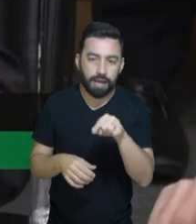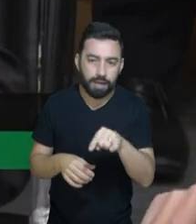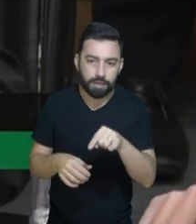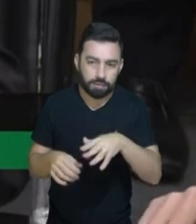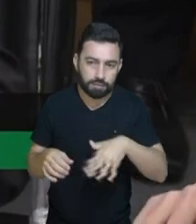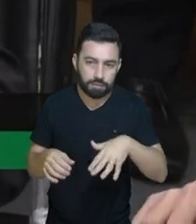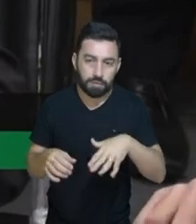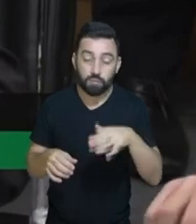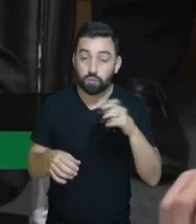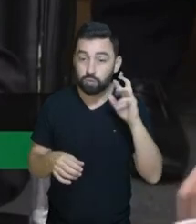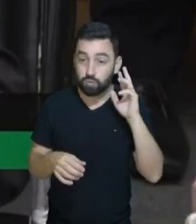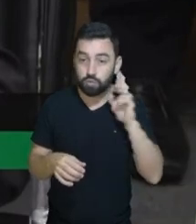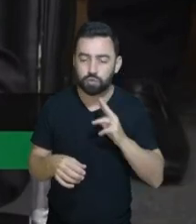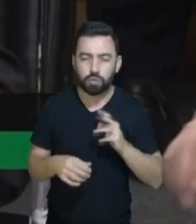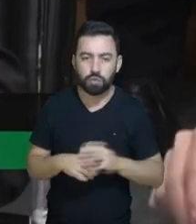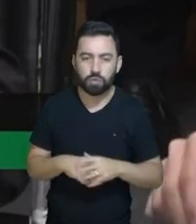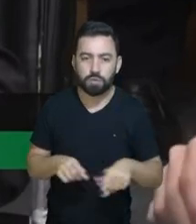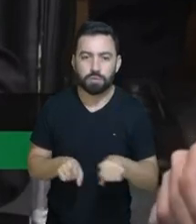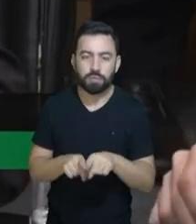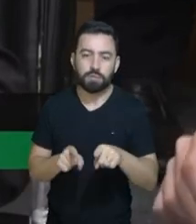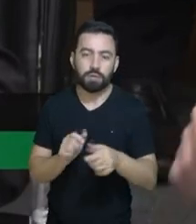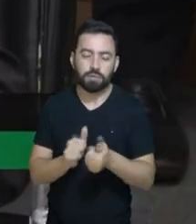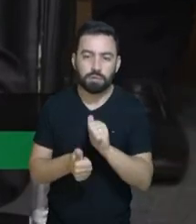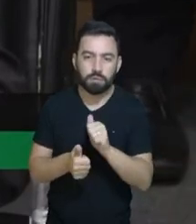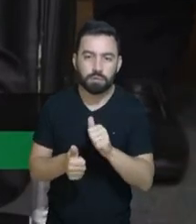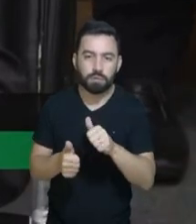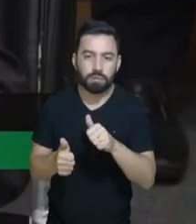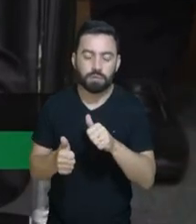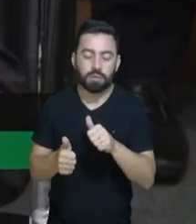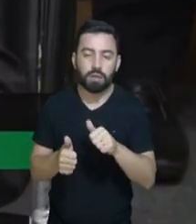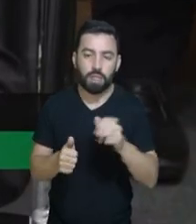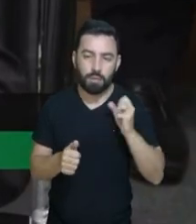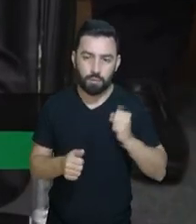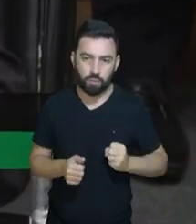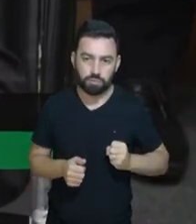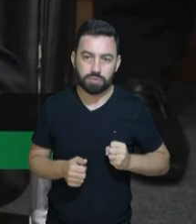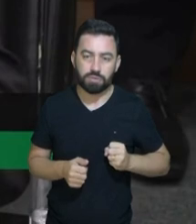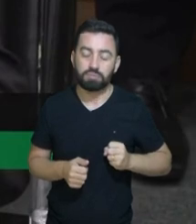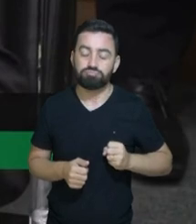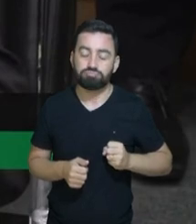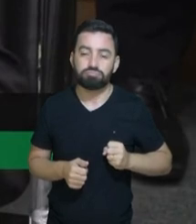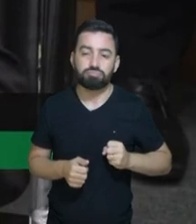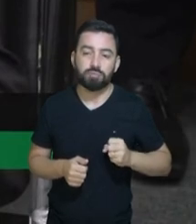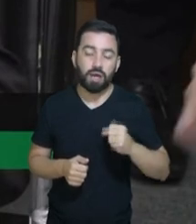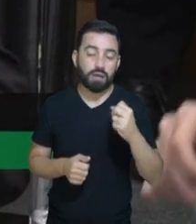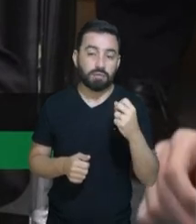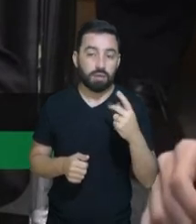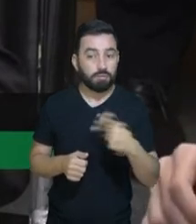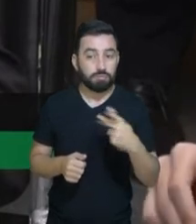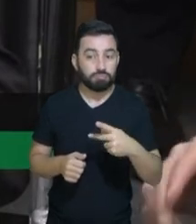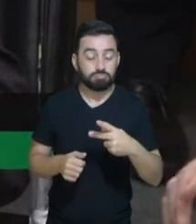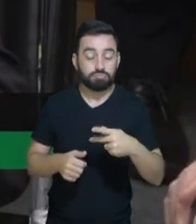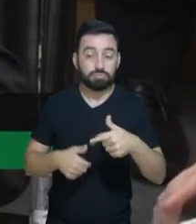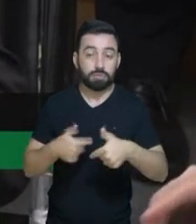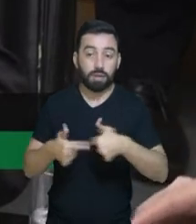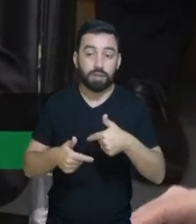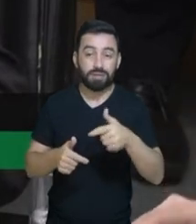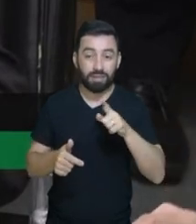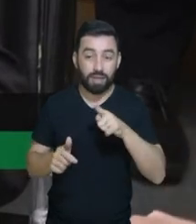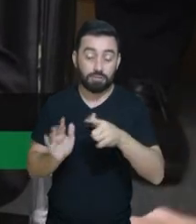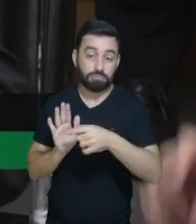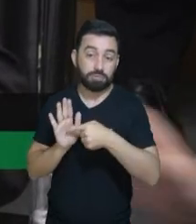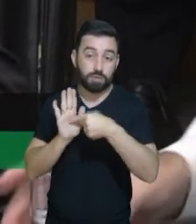o surdo atleta ao programa bolsa atleta de Santa Catarina a proposta fundamenta-se na denúncia pública dos